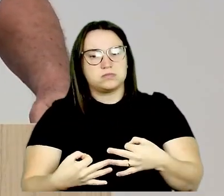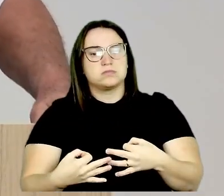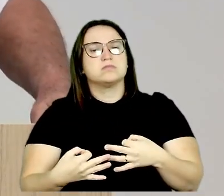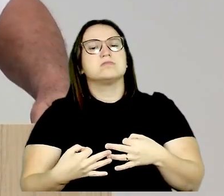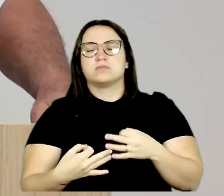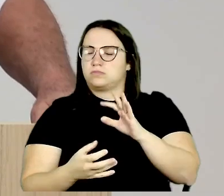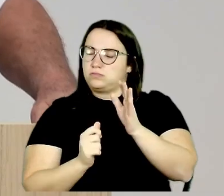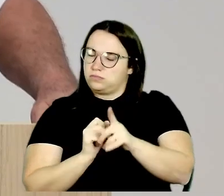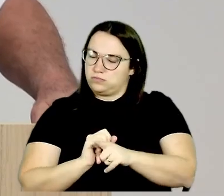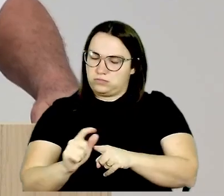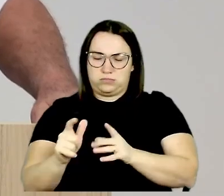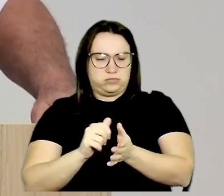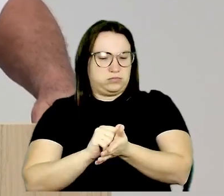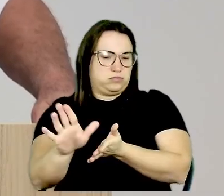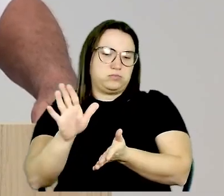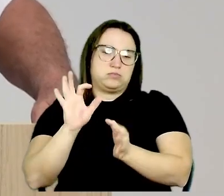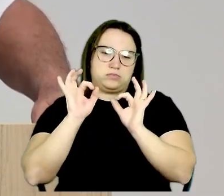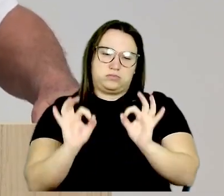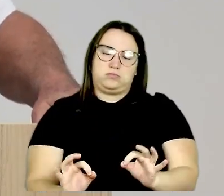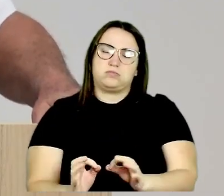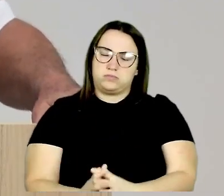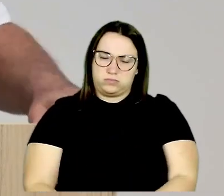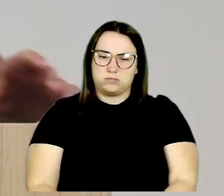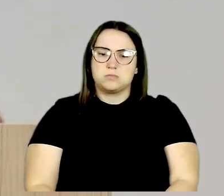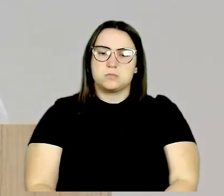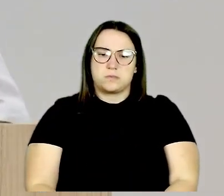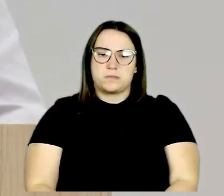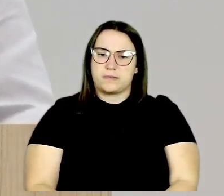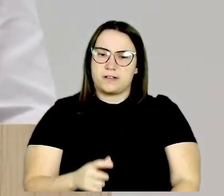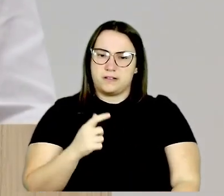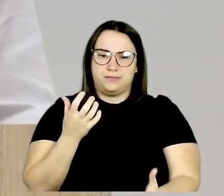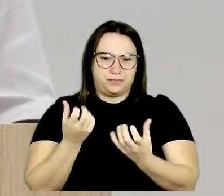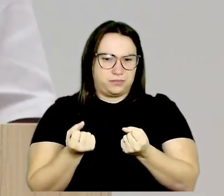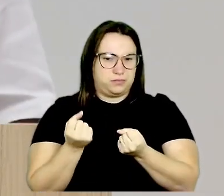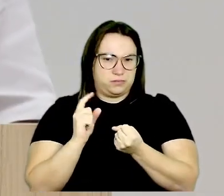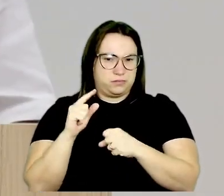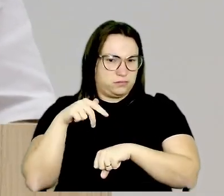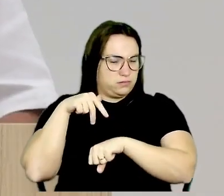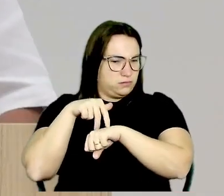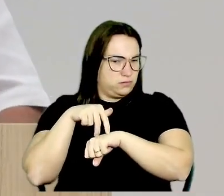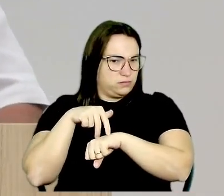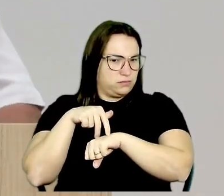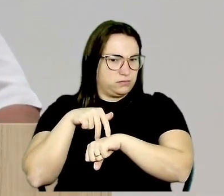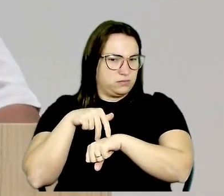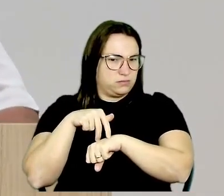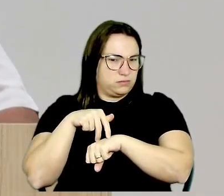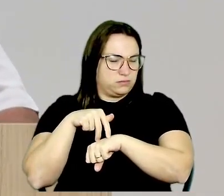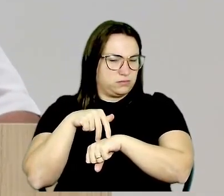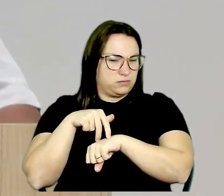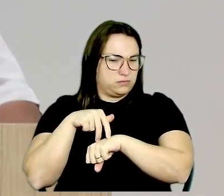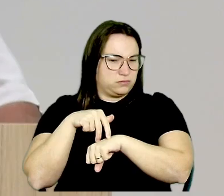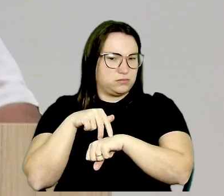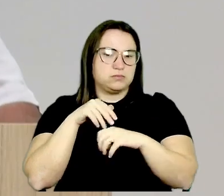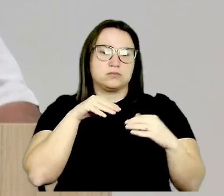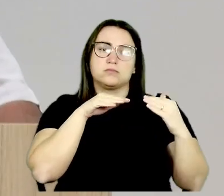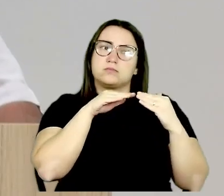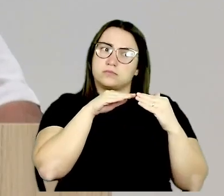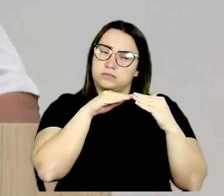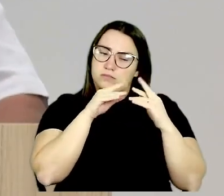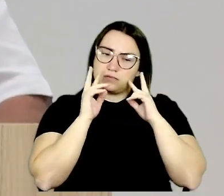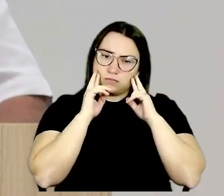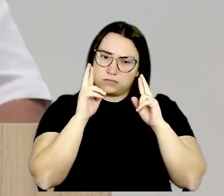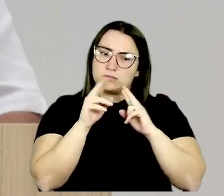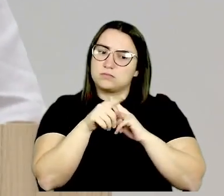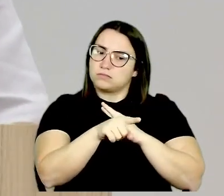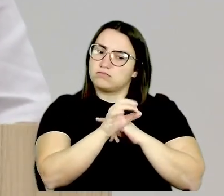fila do despacho. Então, eu não admito que venha nessa tribuna, de repente, concordo com o senhor, tem que